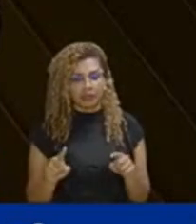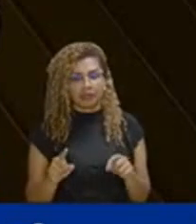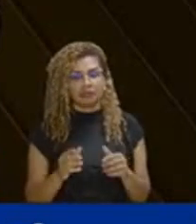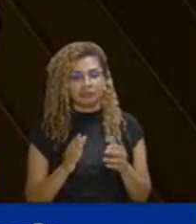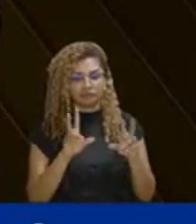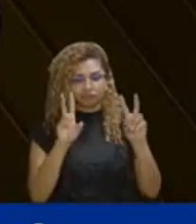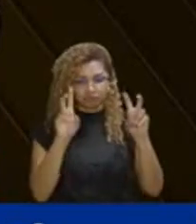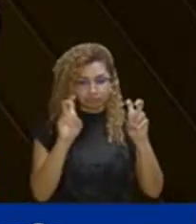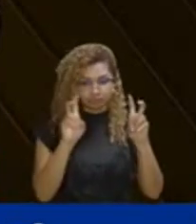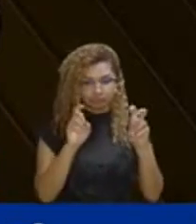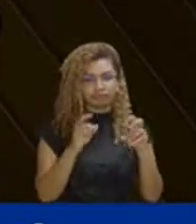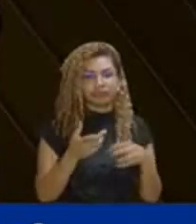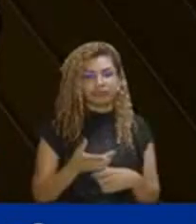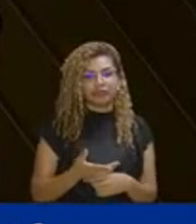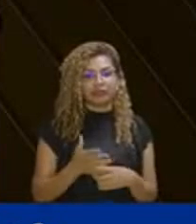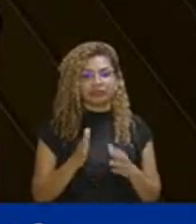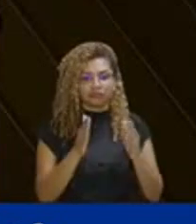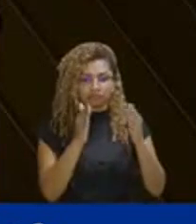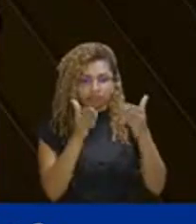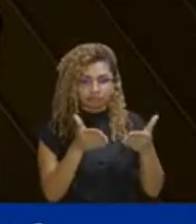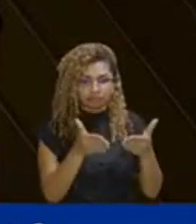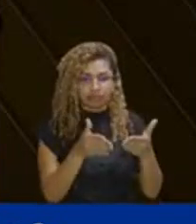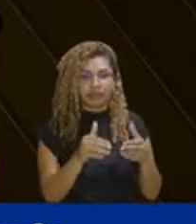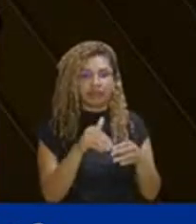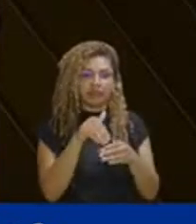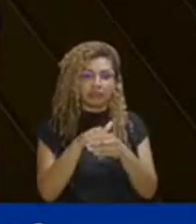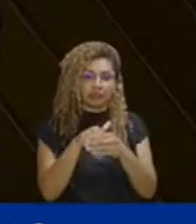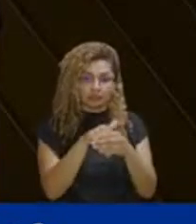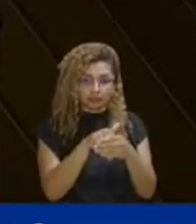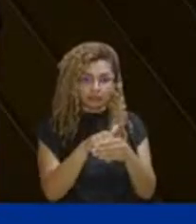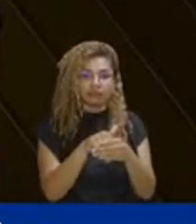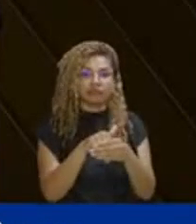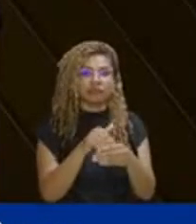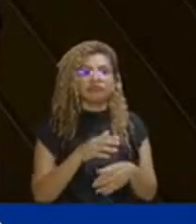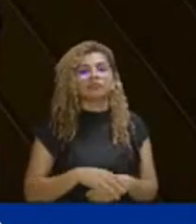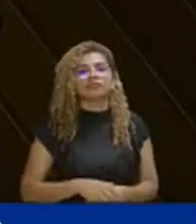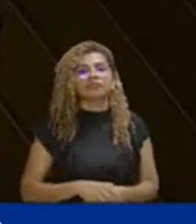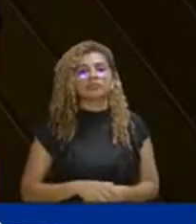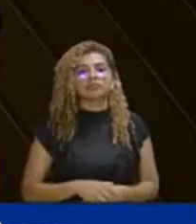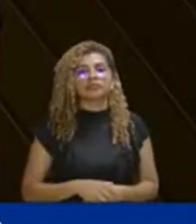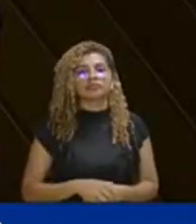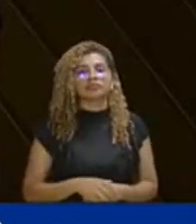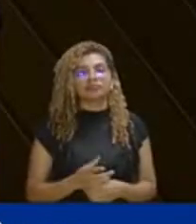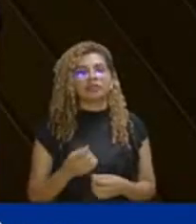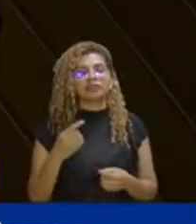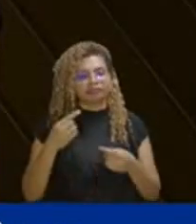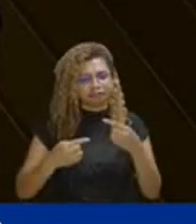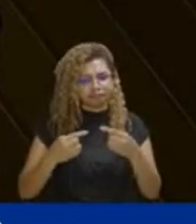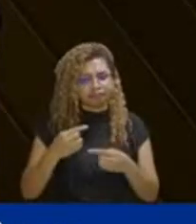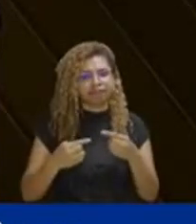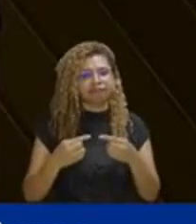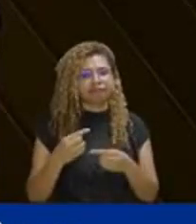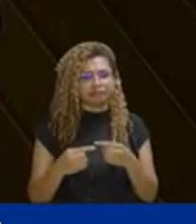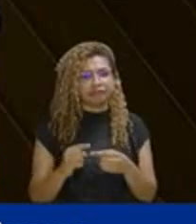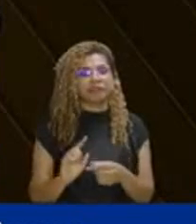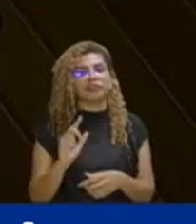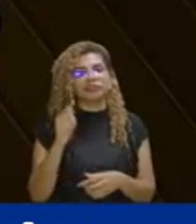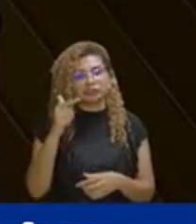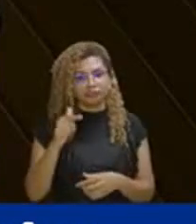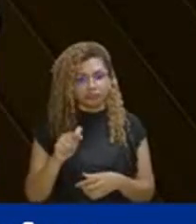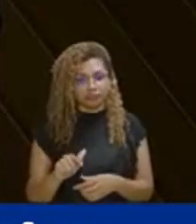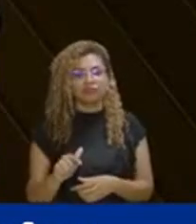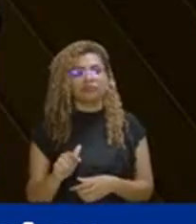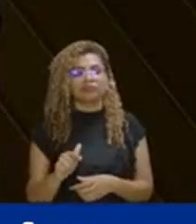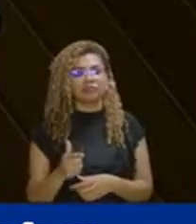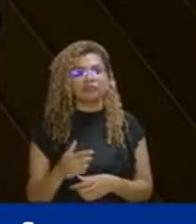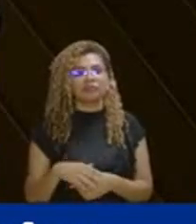exclusivamente de direito, prevista no ordenamento eleitoral. Esse ponto foi, outra vez, discutido na decisão que rejeitou os embargos de